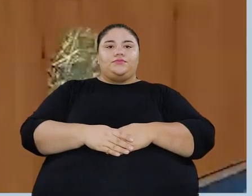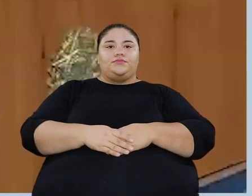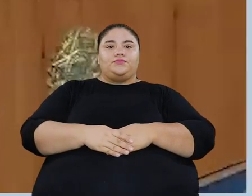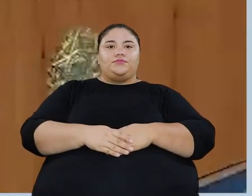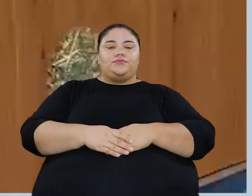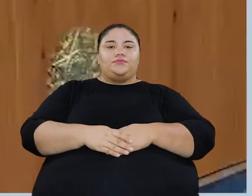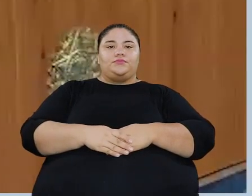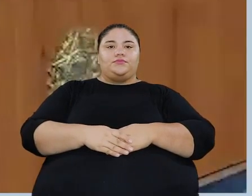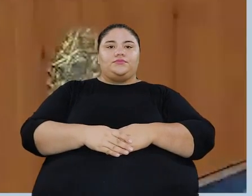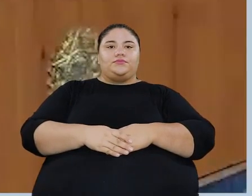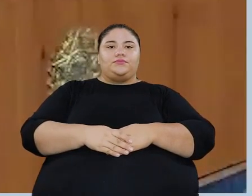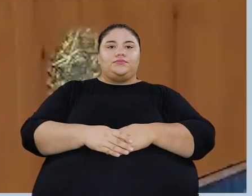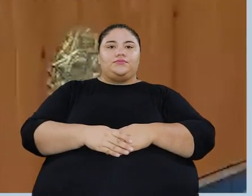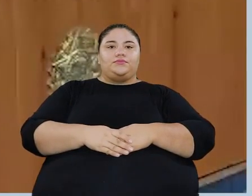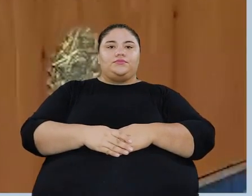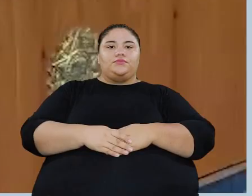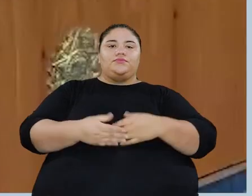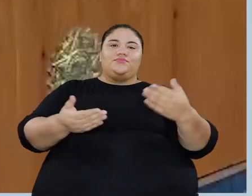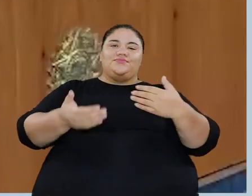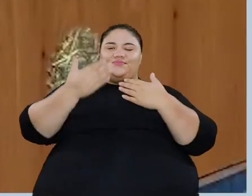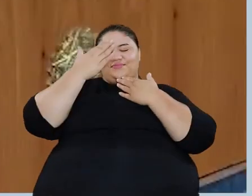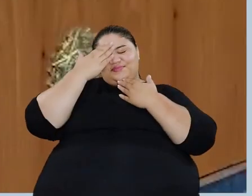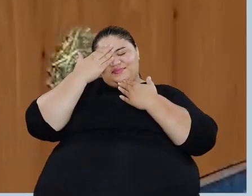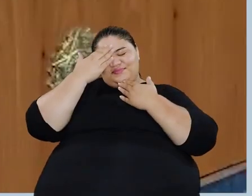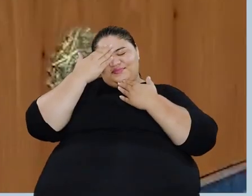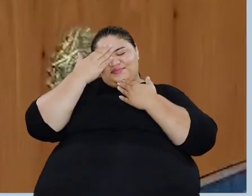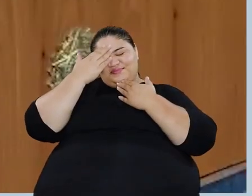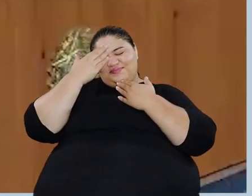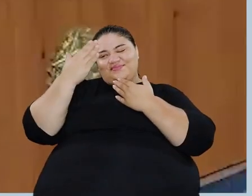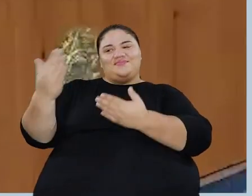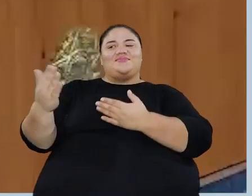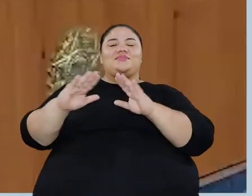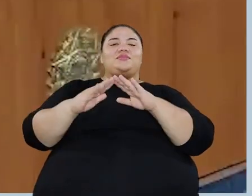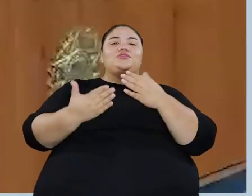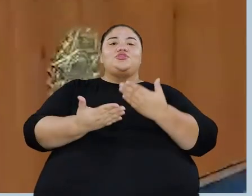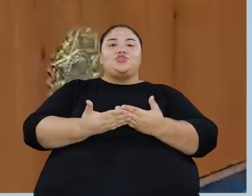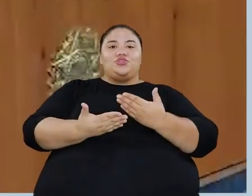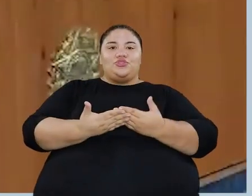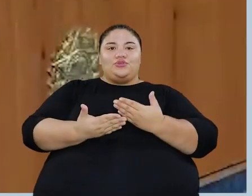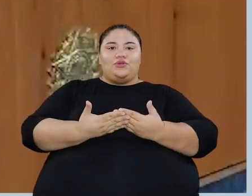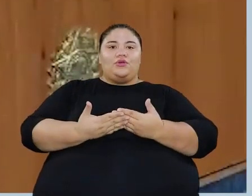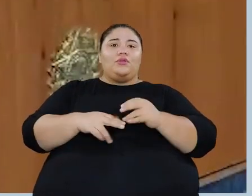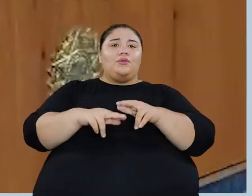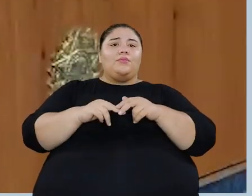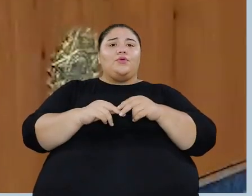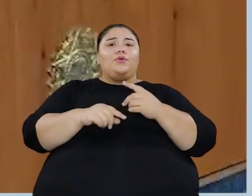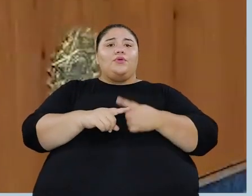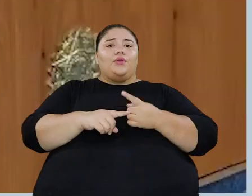Eu quero registrar os meus efusivos agradecimentos em nome da escola,